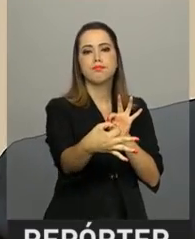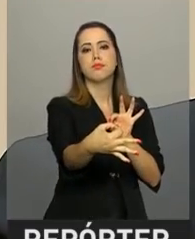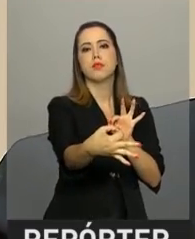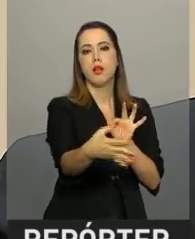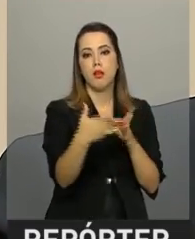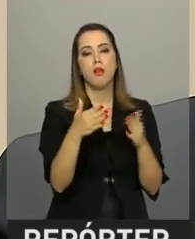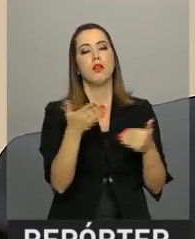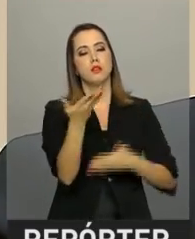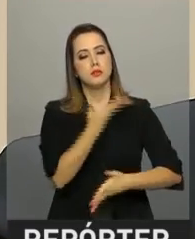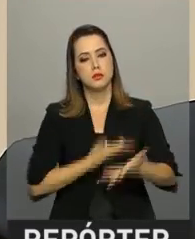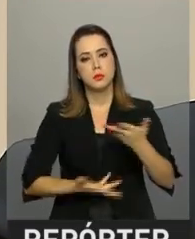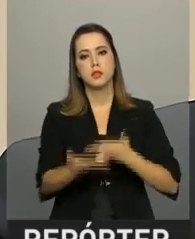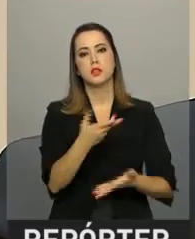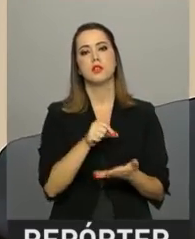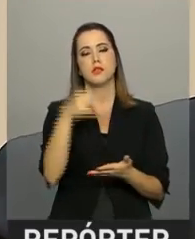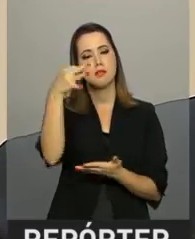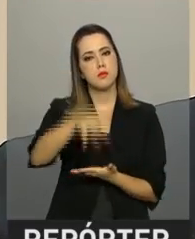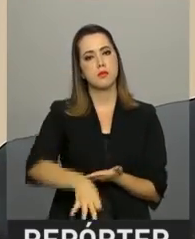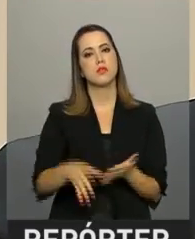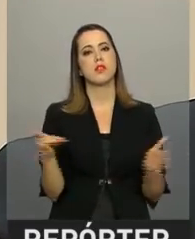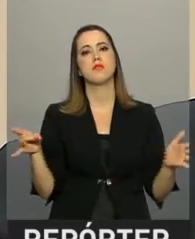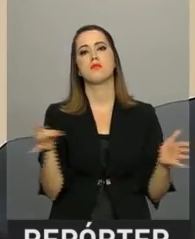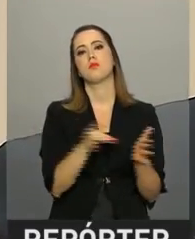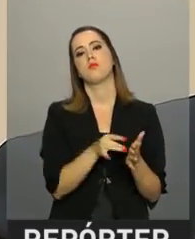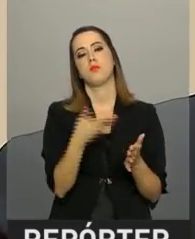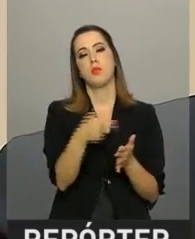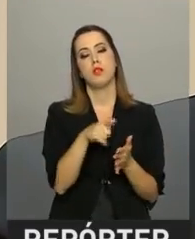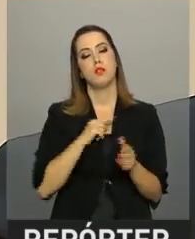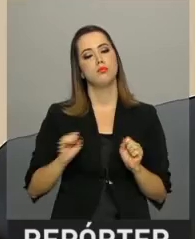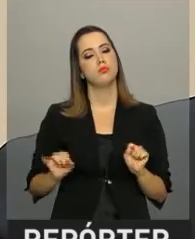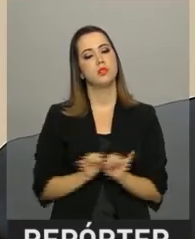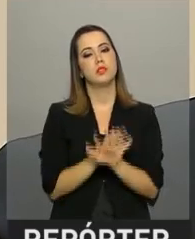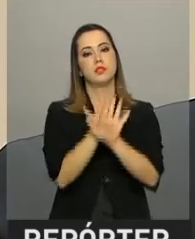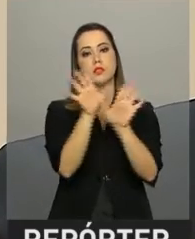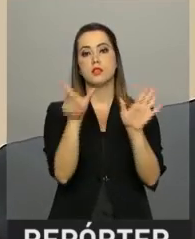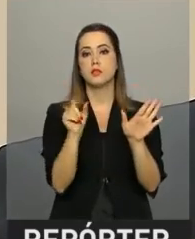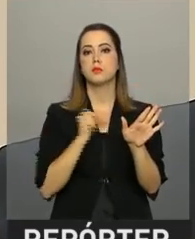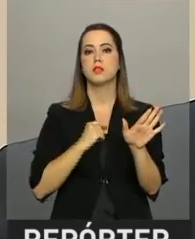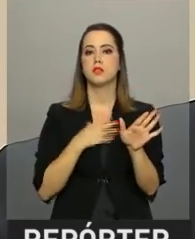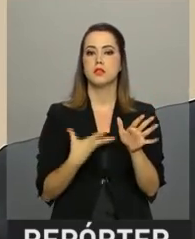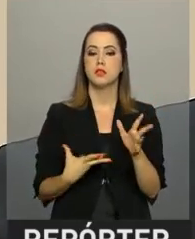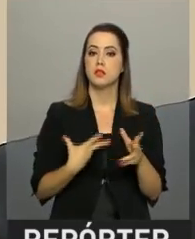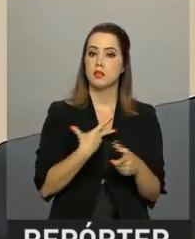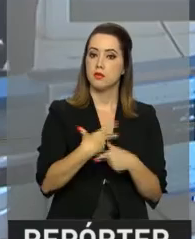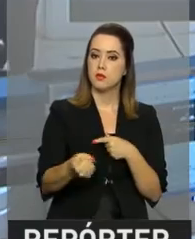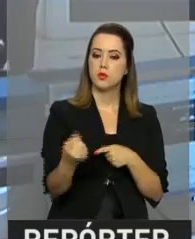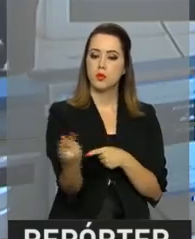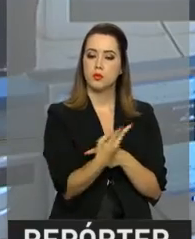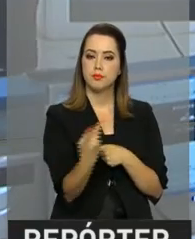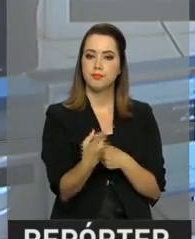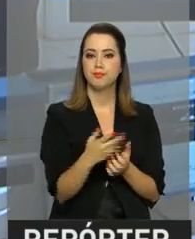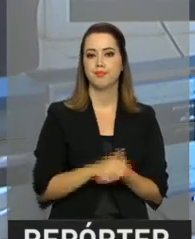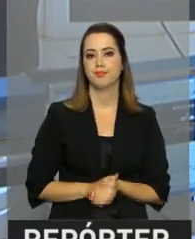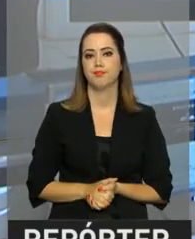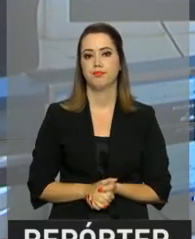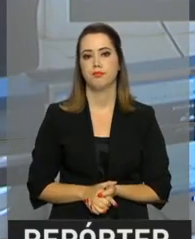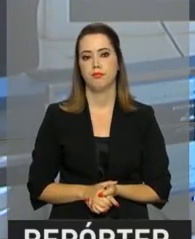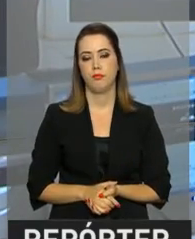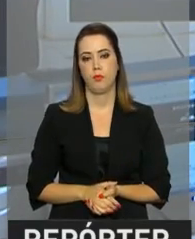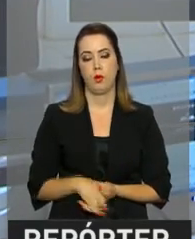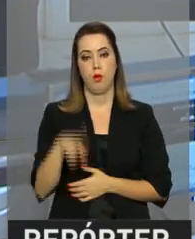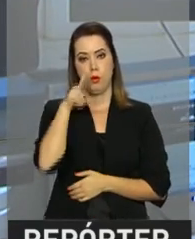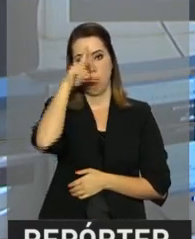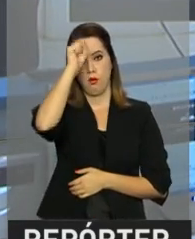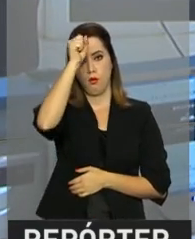relação consistente, efetiva, onde haja transparência, onde haja realmente ganho para as duas partes. A Força Aérea